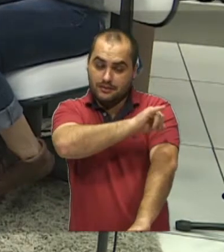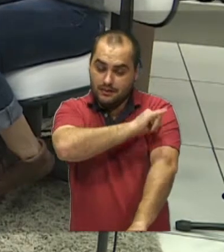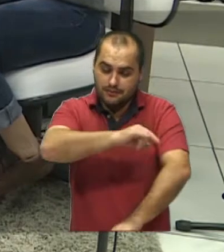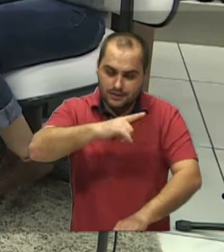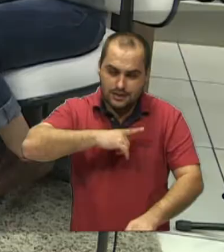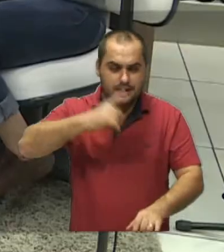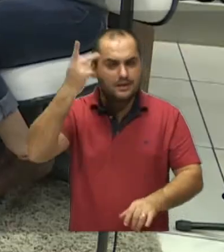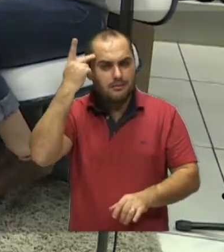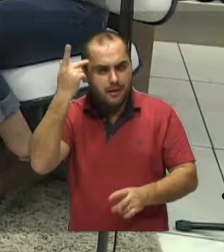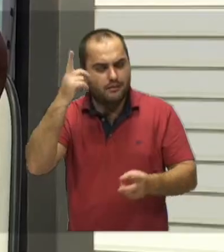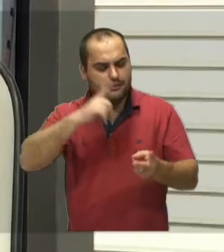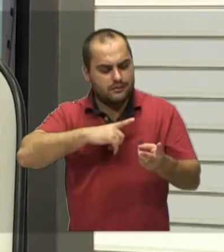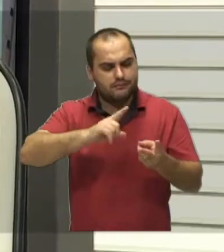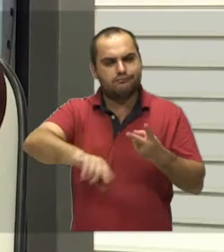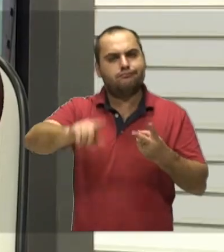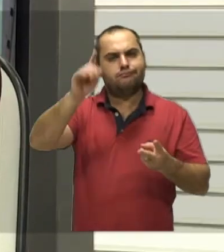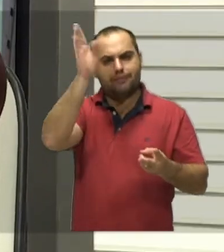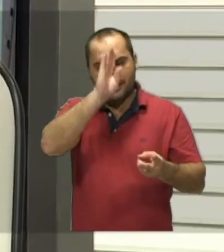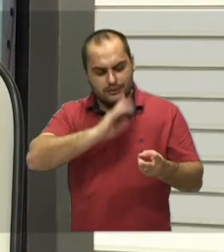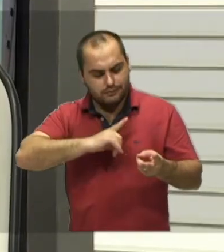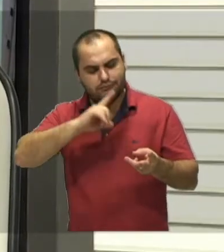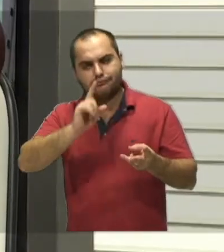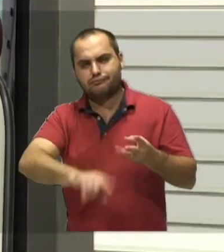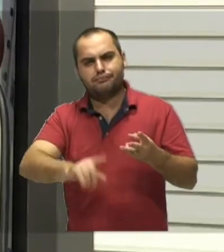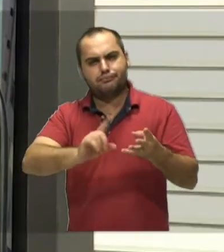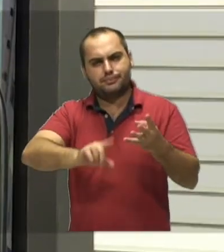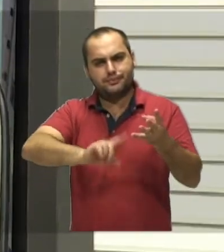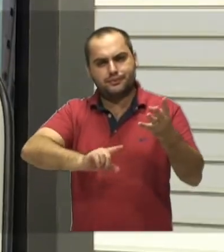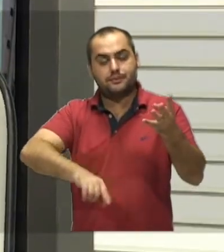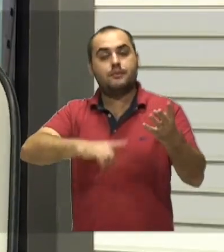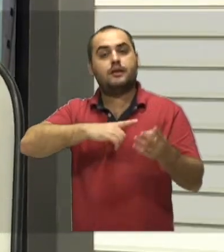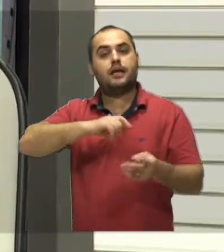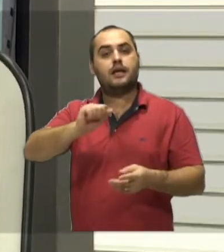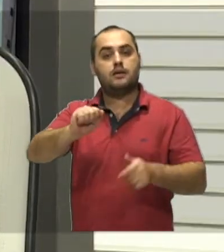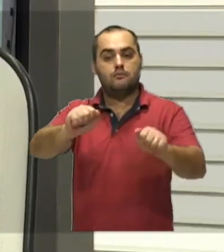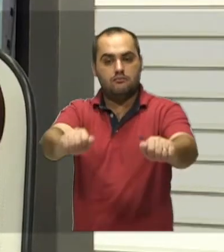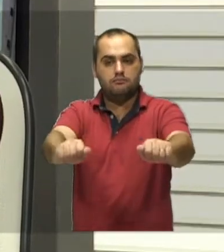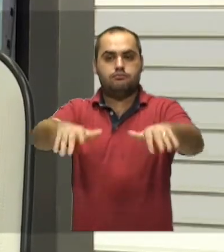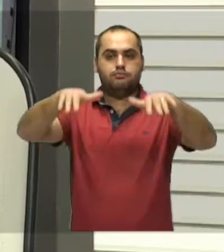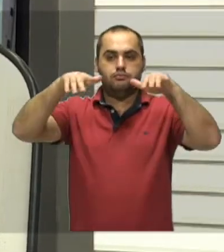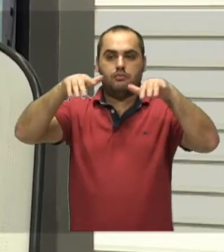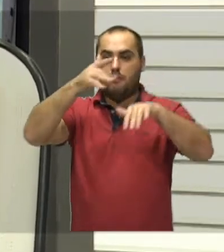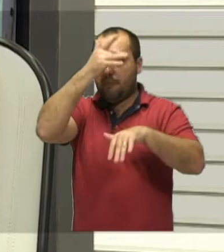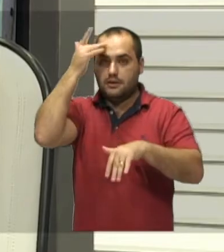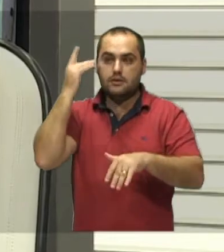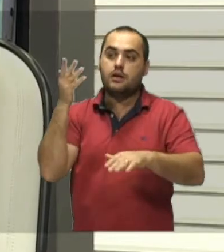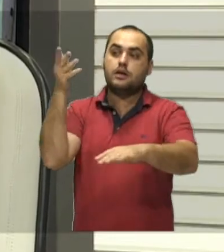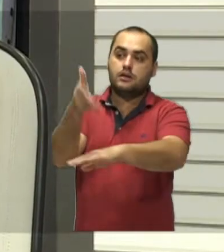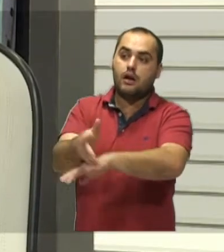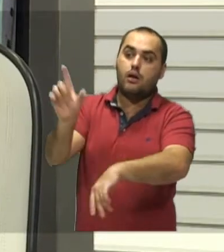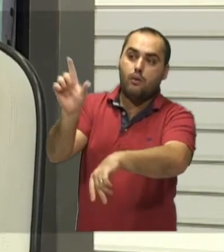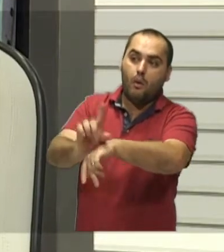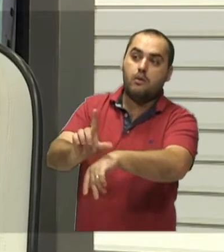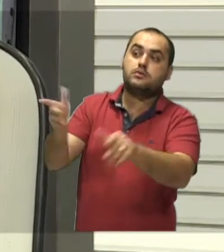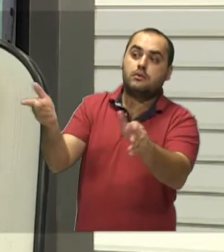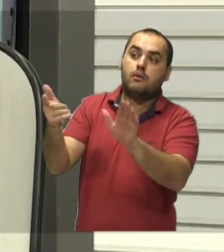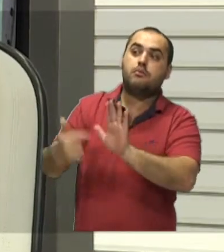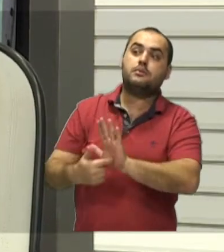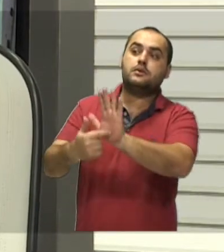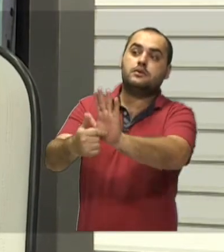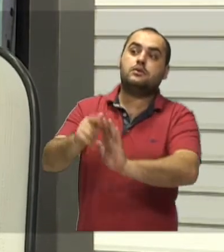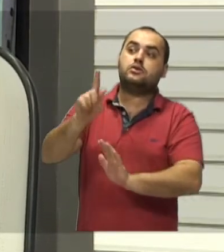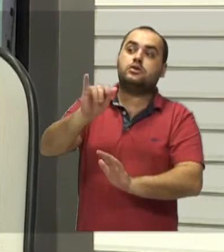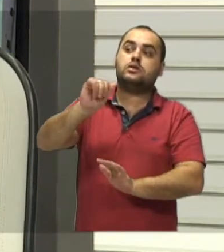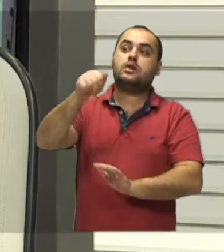Paulo tem, enfim, no Brasil também tem. Eles têm um auditório. Então, as pessoas que entravam na loja viam lá, agora a apresentação da Giana e tal,